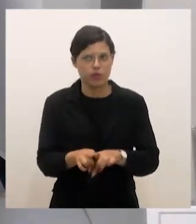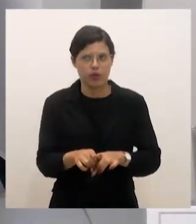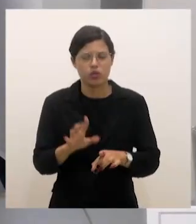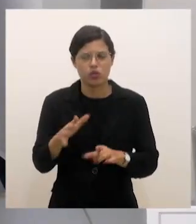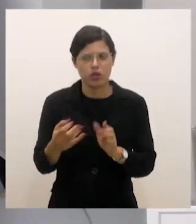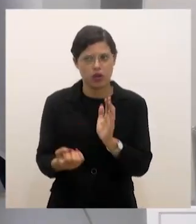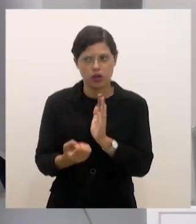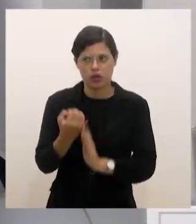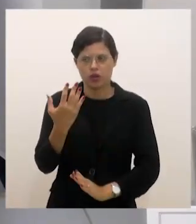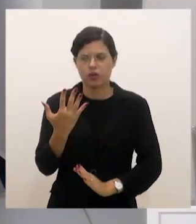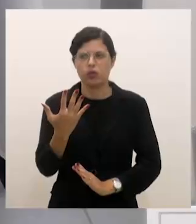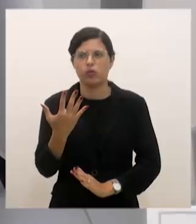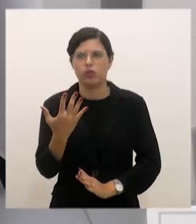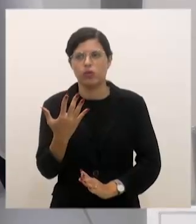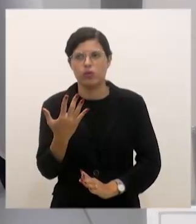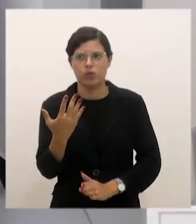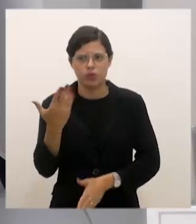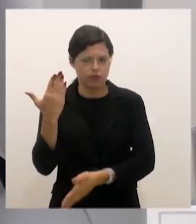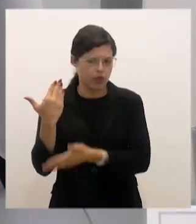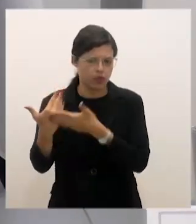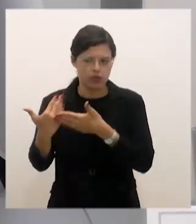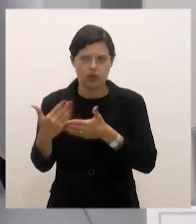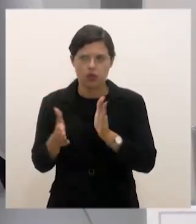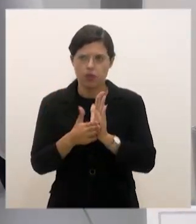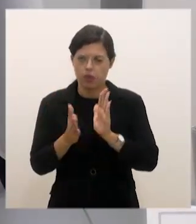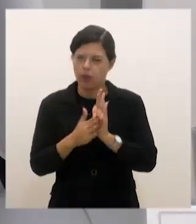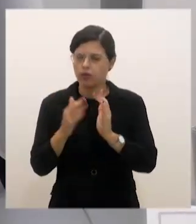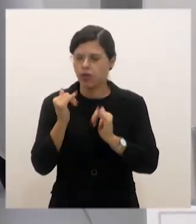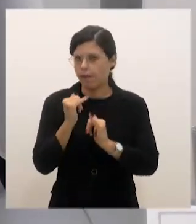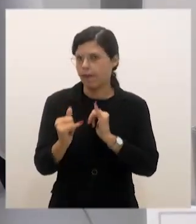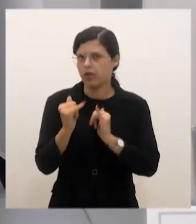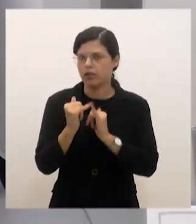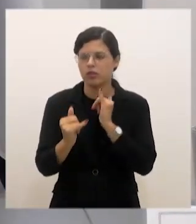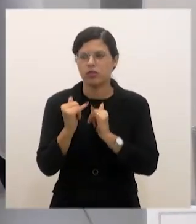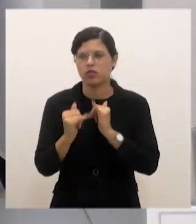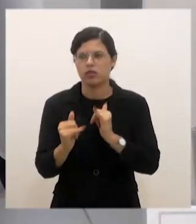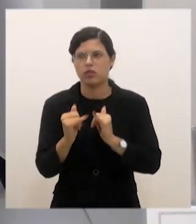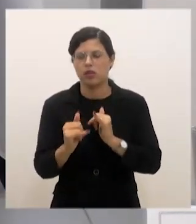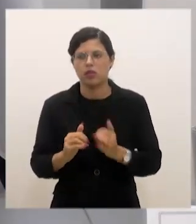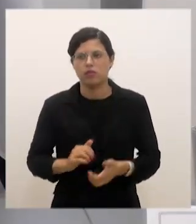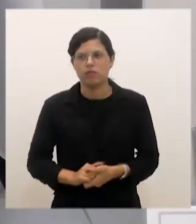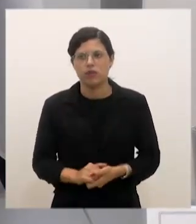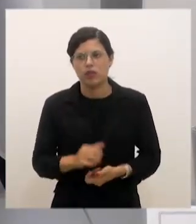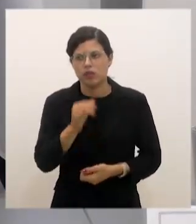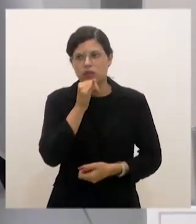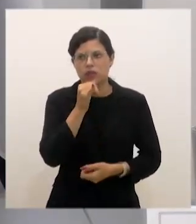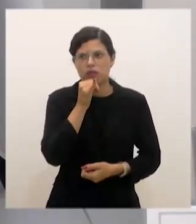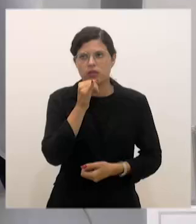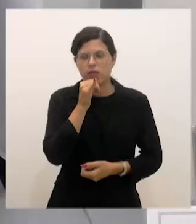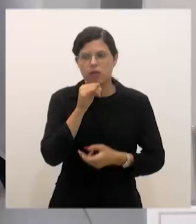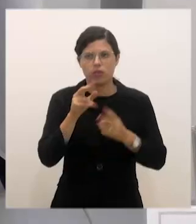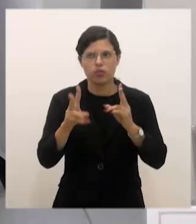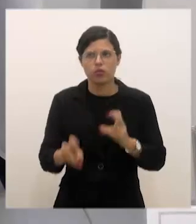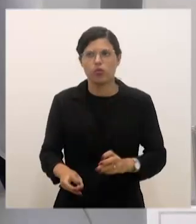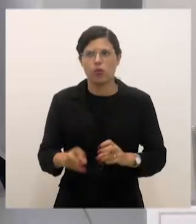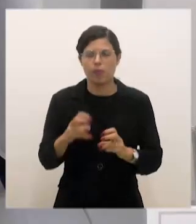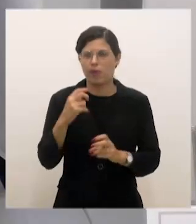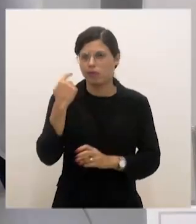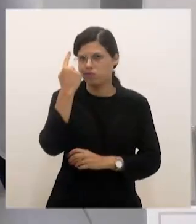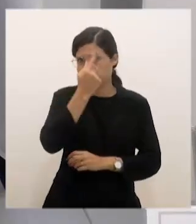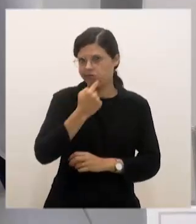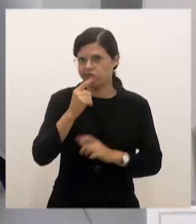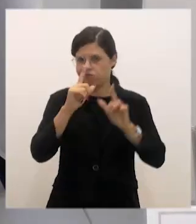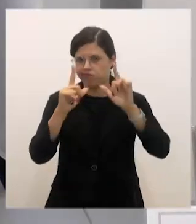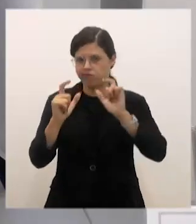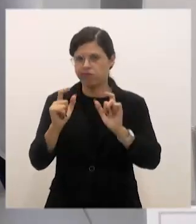criou precedente em propostas parecidas que versam sobre, por exemplo, a questão do reconhecimento facial. Por